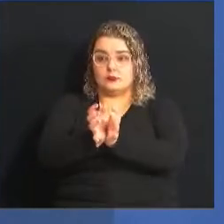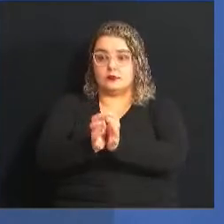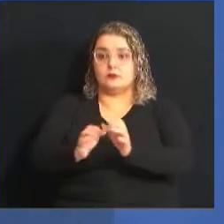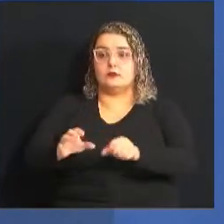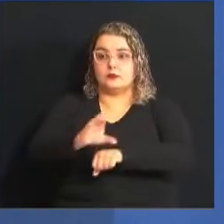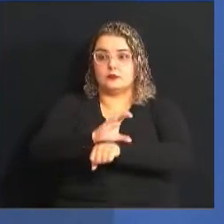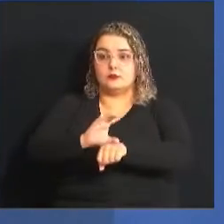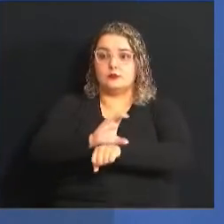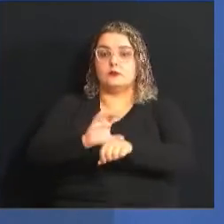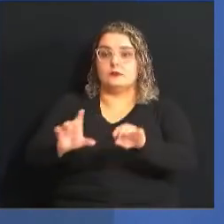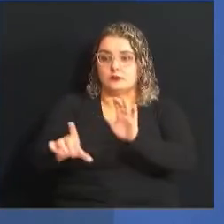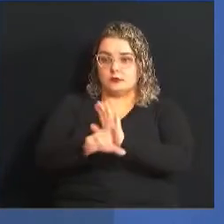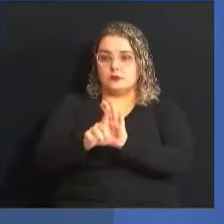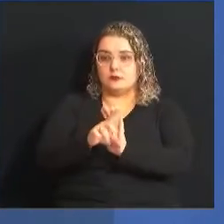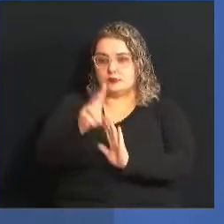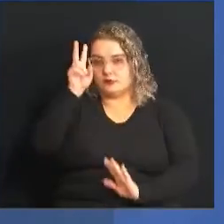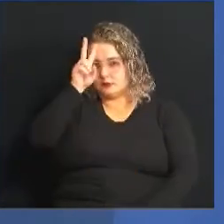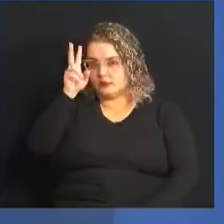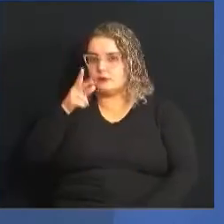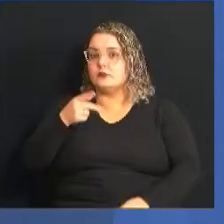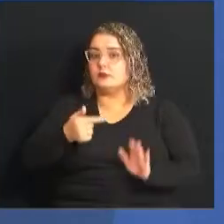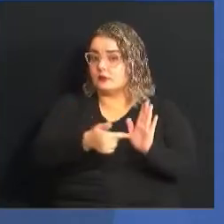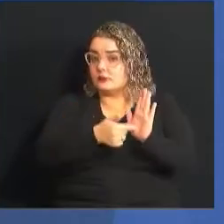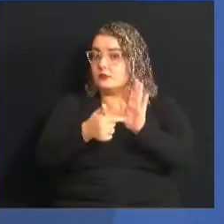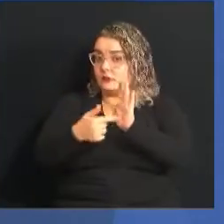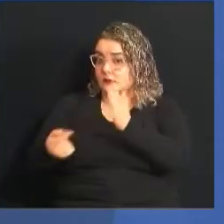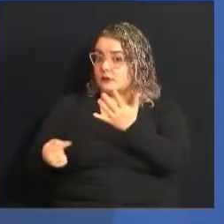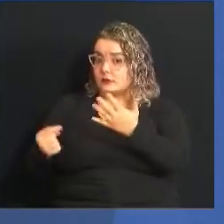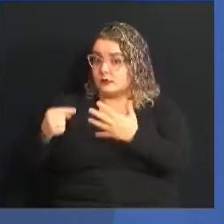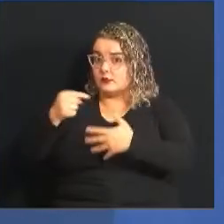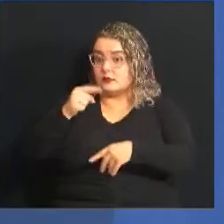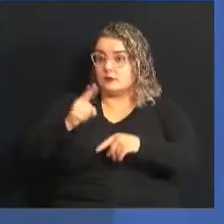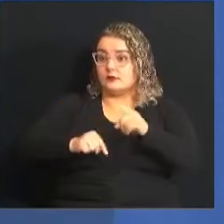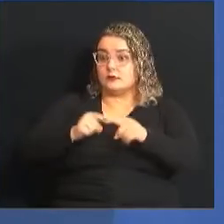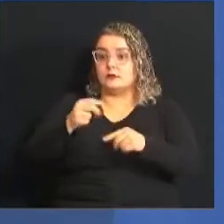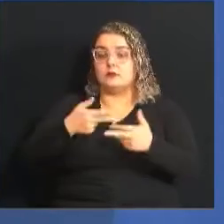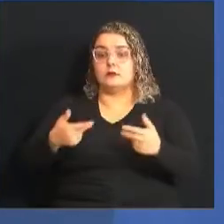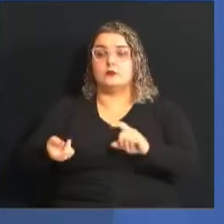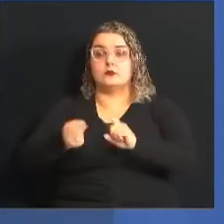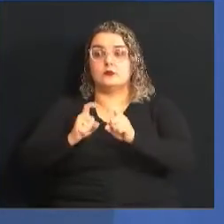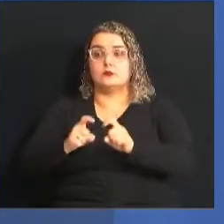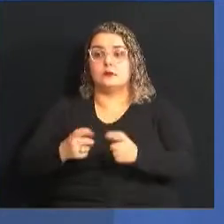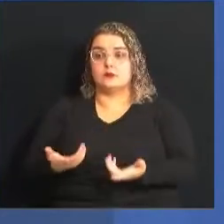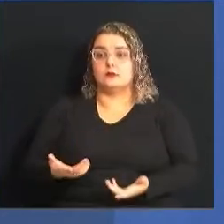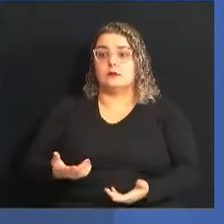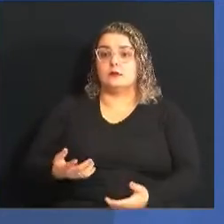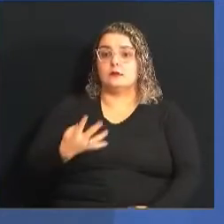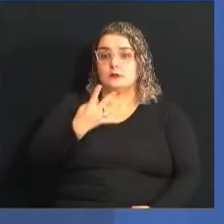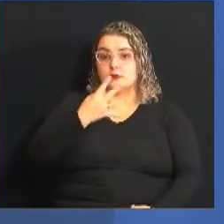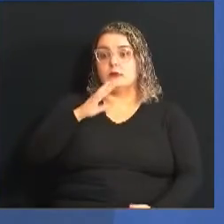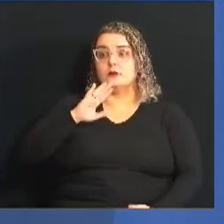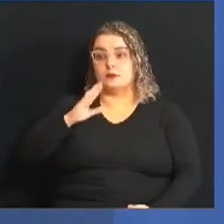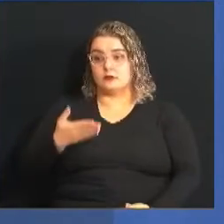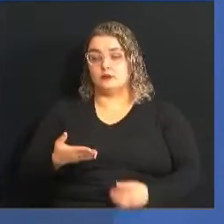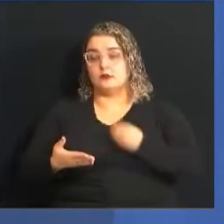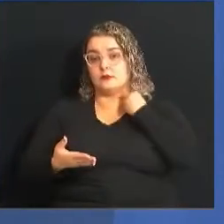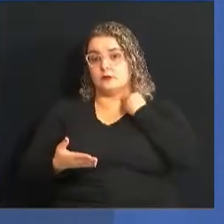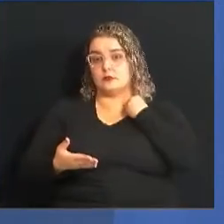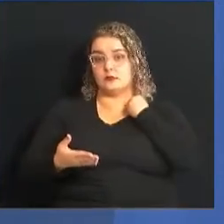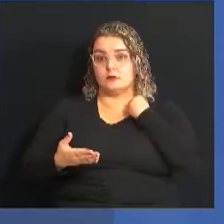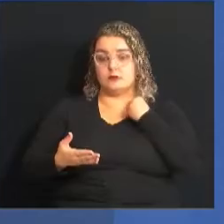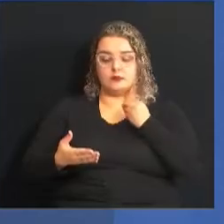e Legalidade. Lembra que agora há pouco a gente mostrou algumas matérias falando dessas reuniões? Às 4h30, ela se reúne